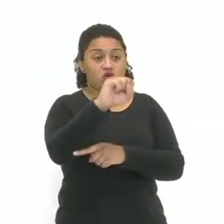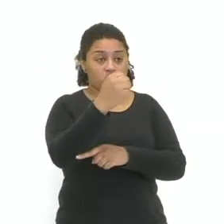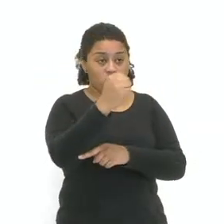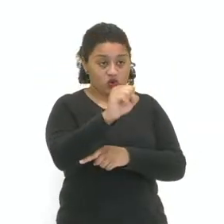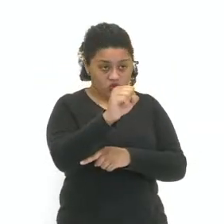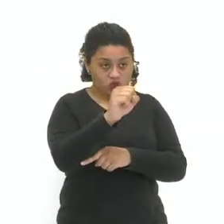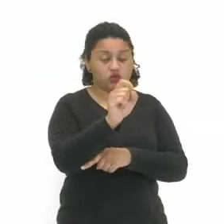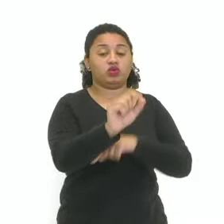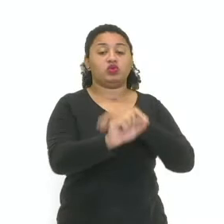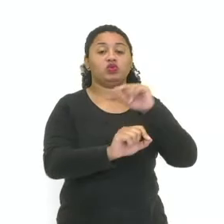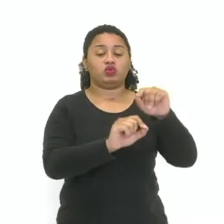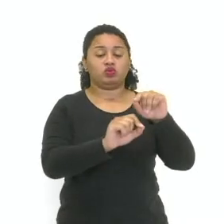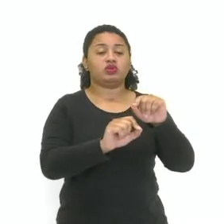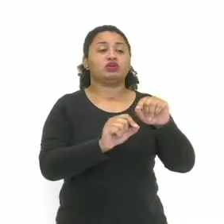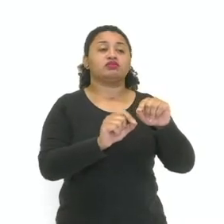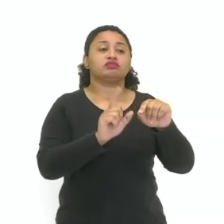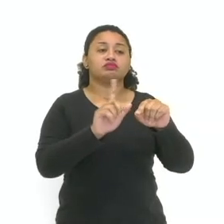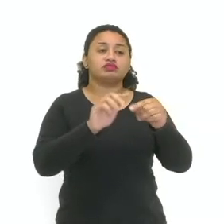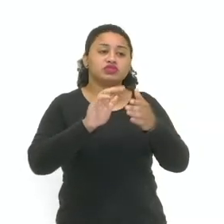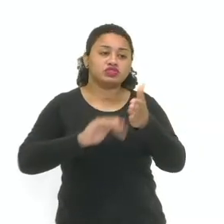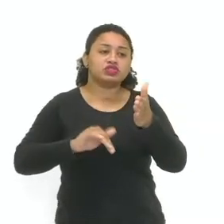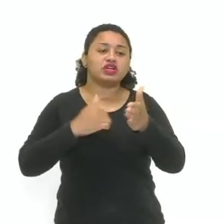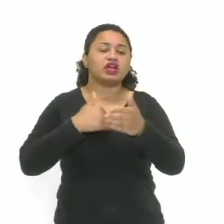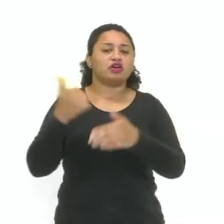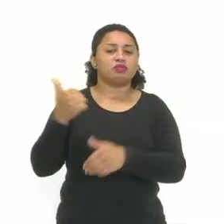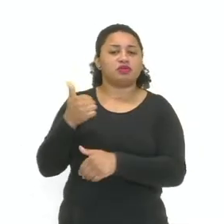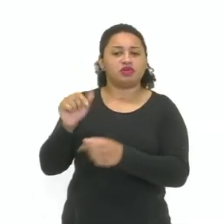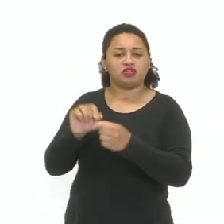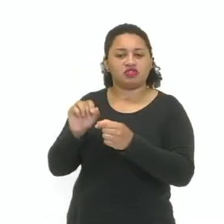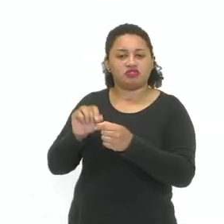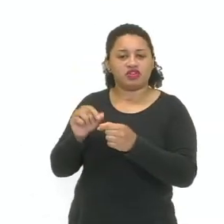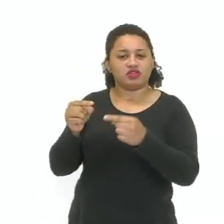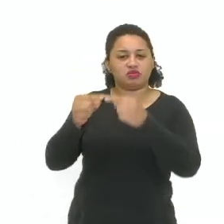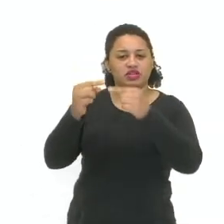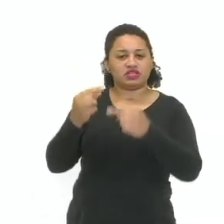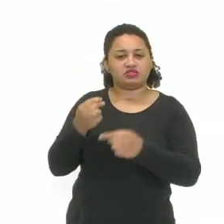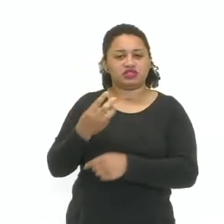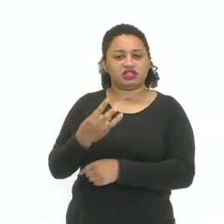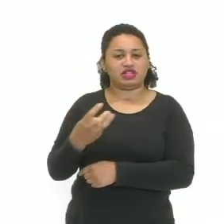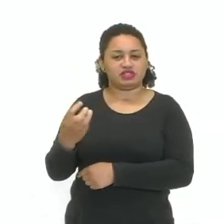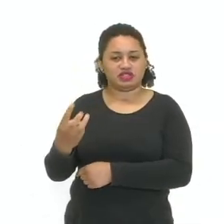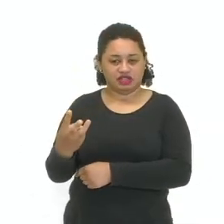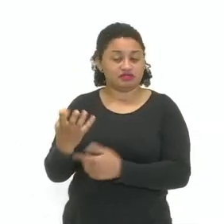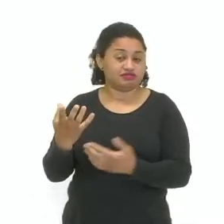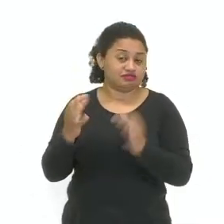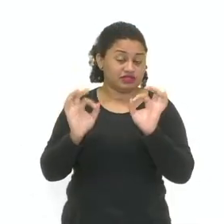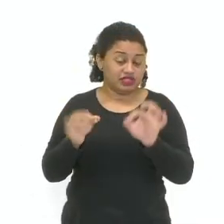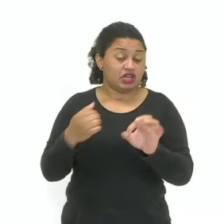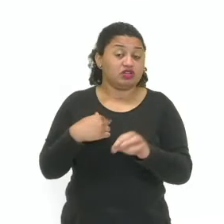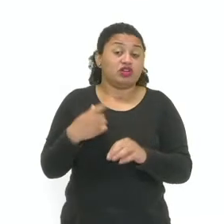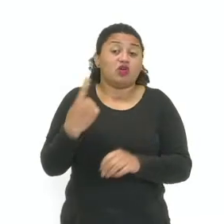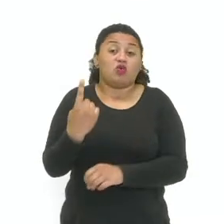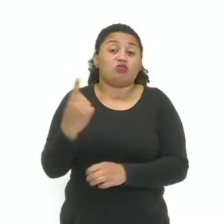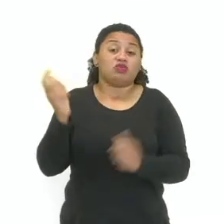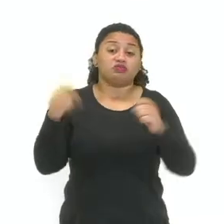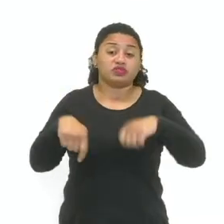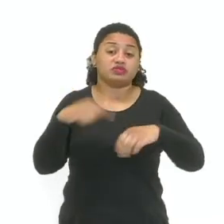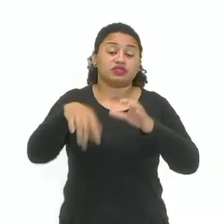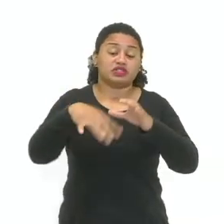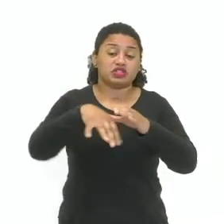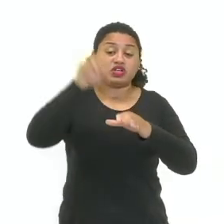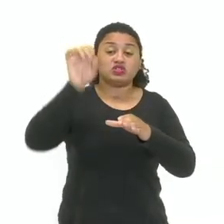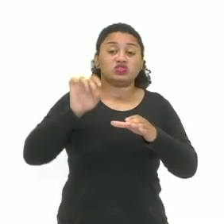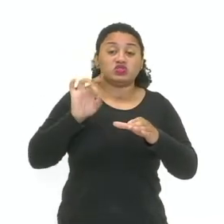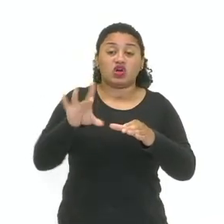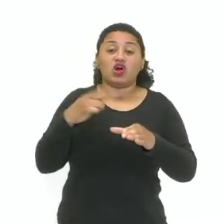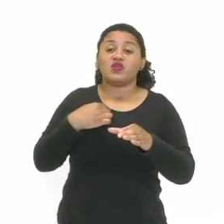a 3, menos essa primeira aqui, ó, que eu só tenho uma possibilidade de retirar as bolas vermelhas, porque